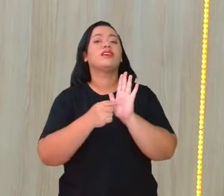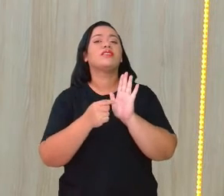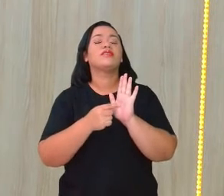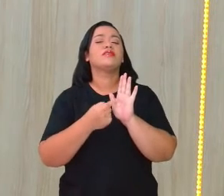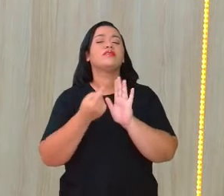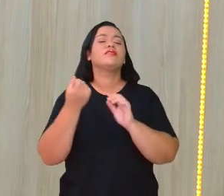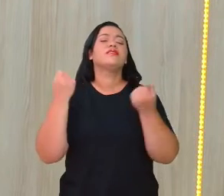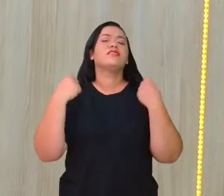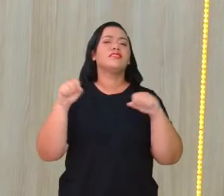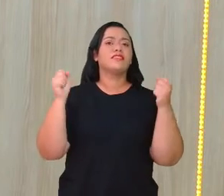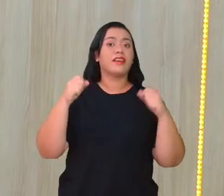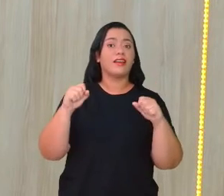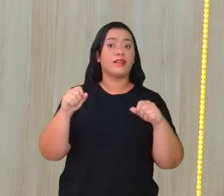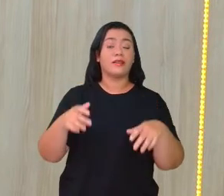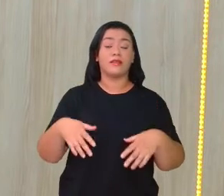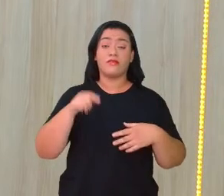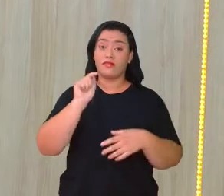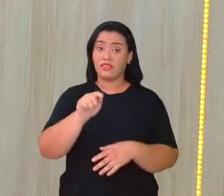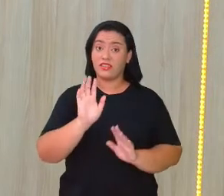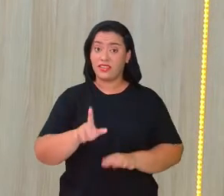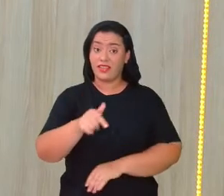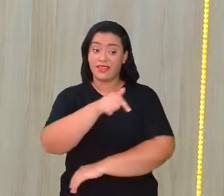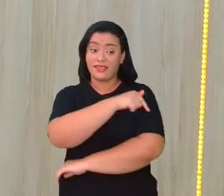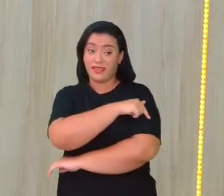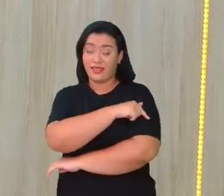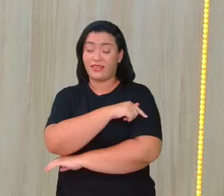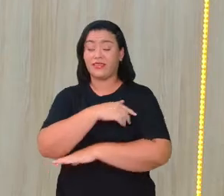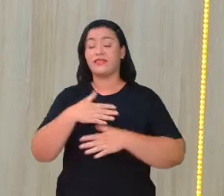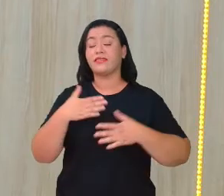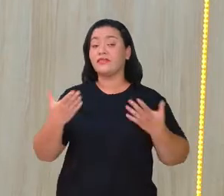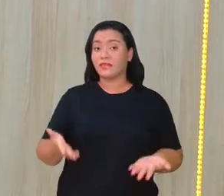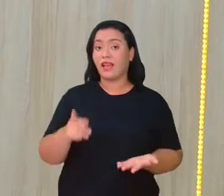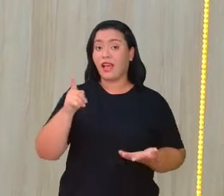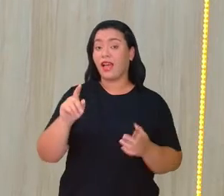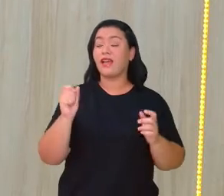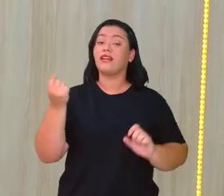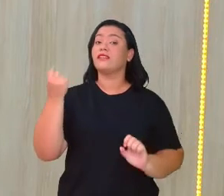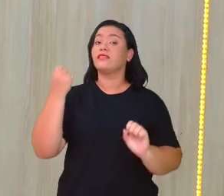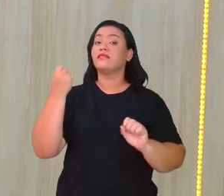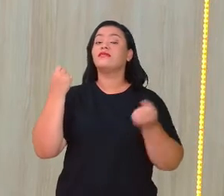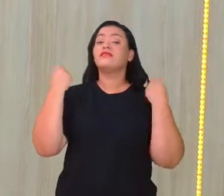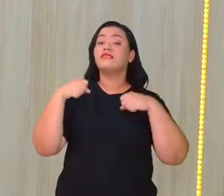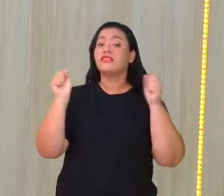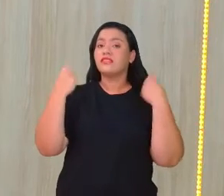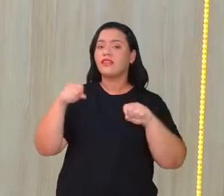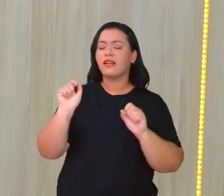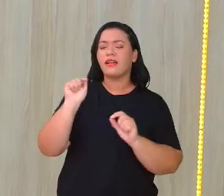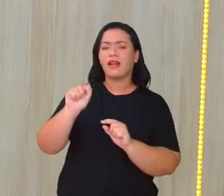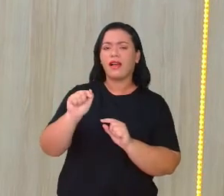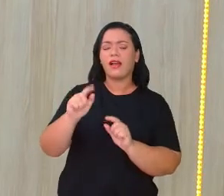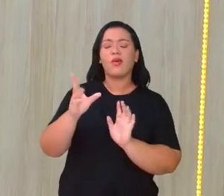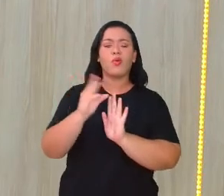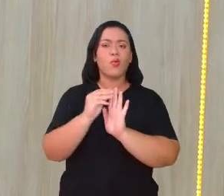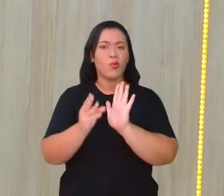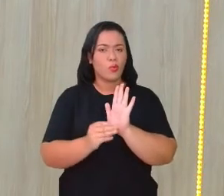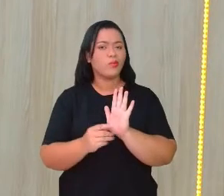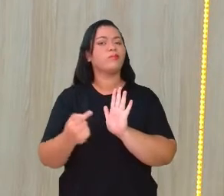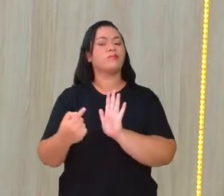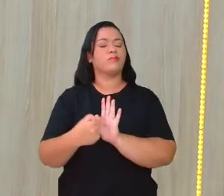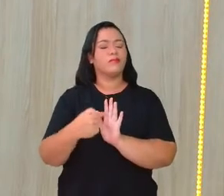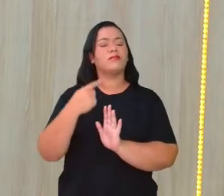logo? Vocês estão aí no 7º ano e a ginástica ela é um conteúdo que a gente vai ver aí por um tempo